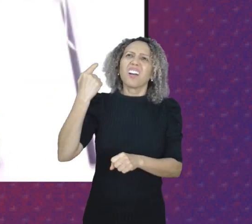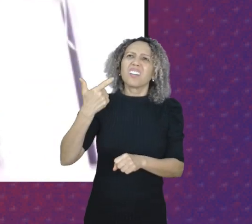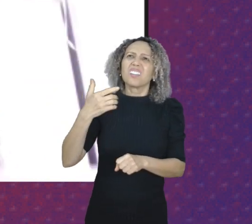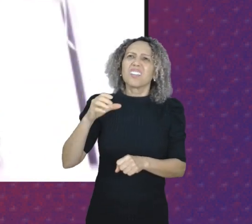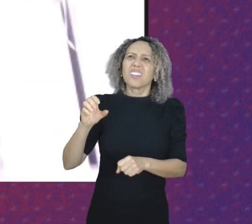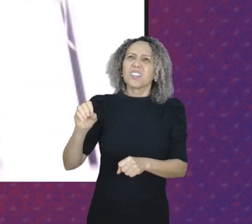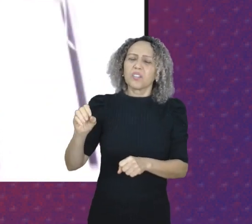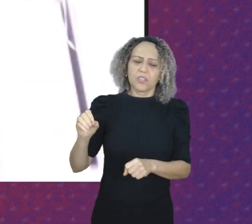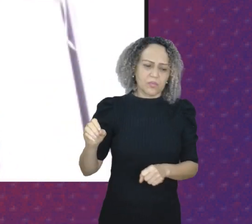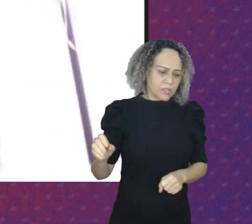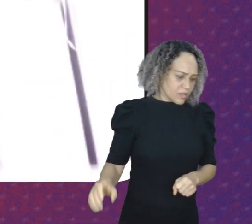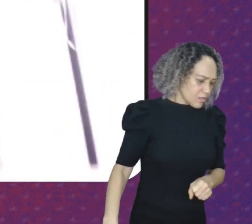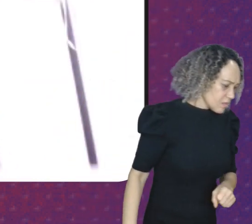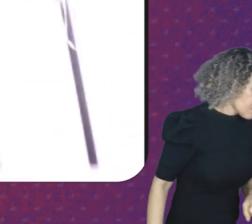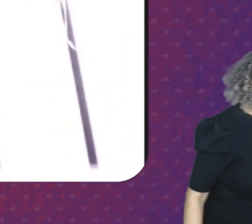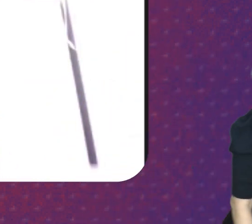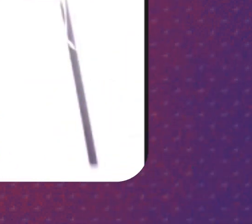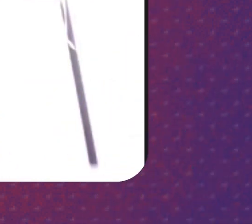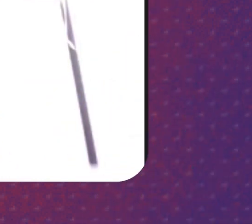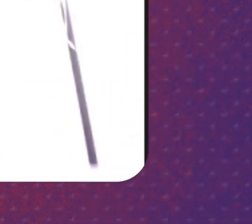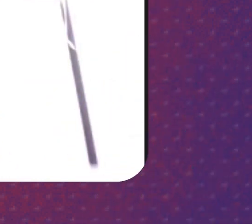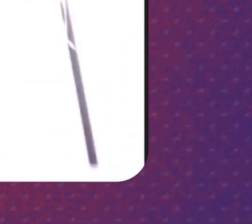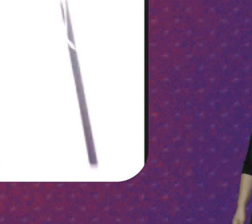tinham uma organização